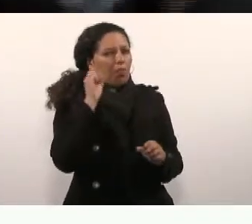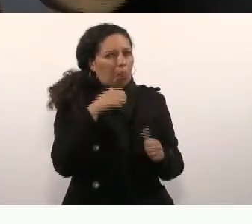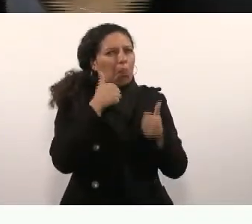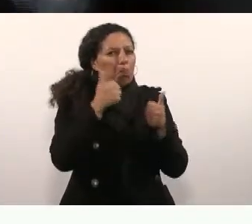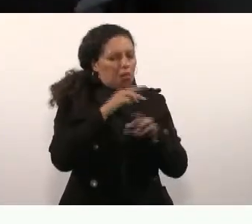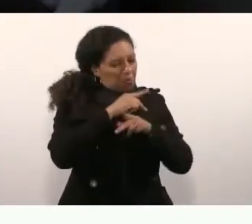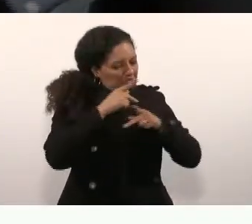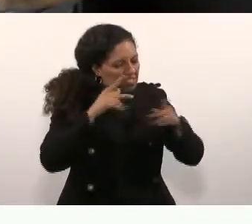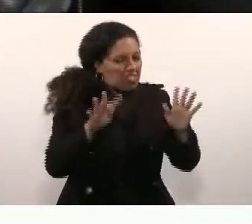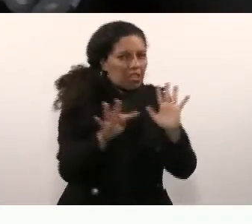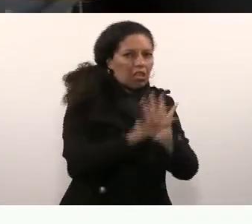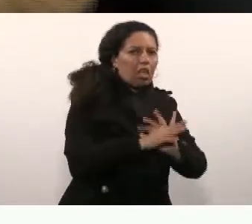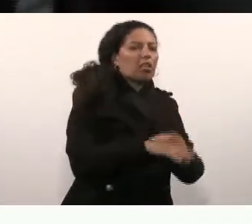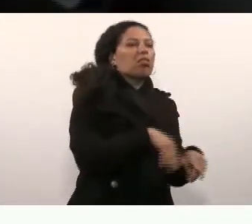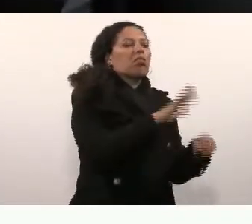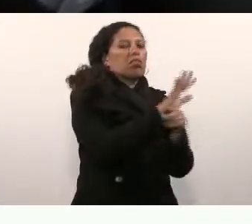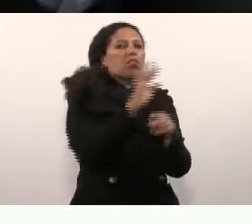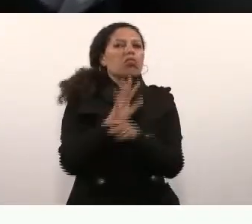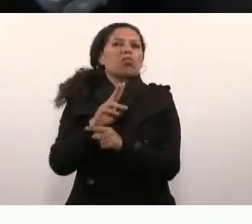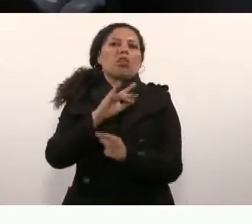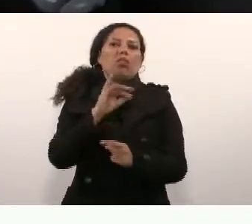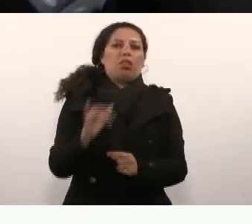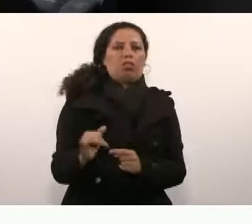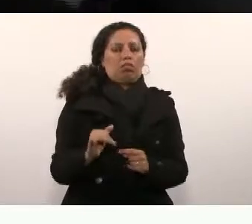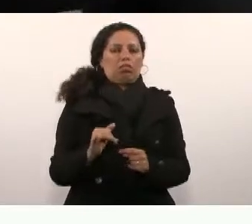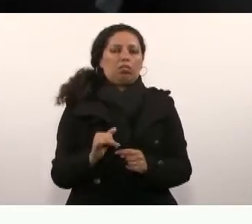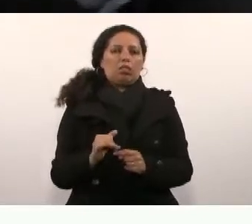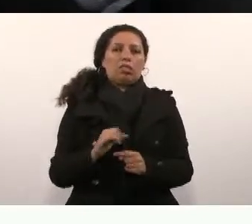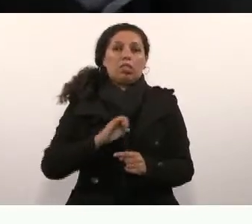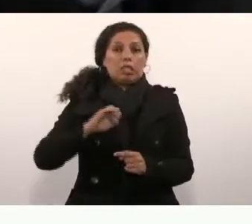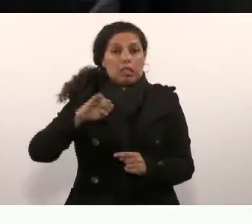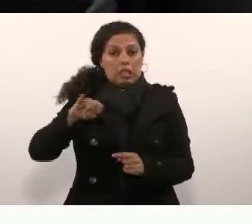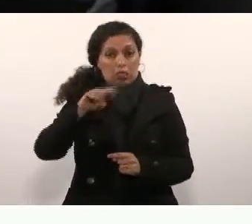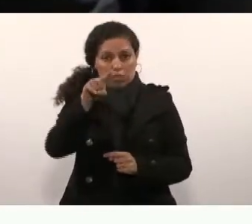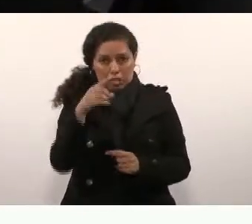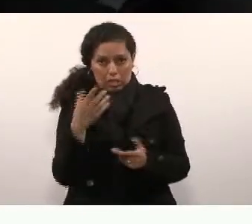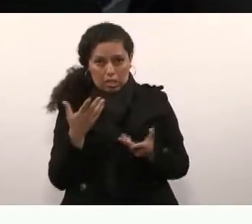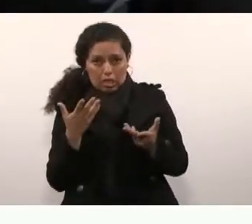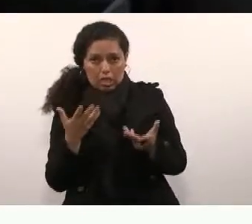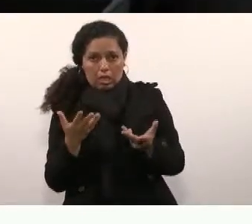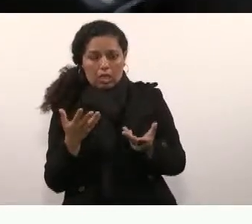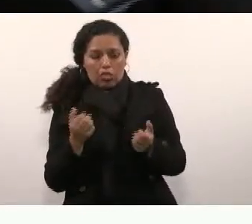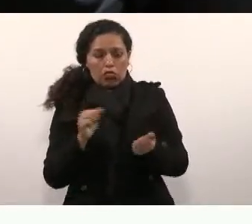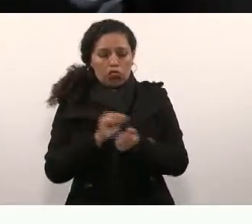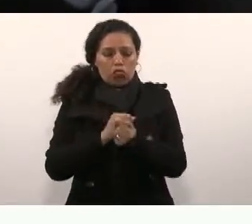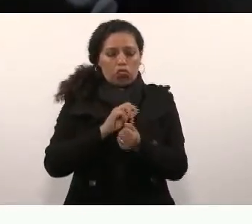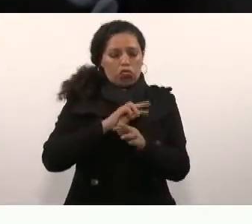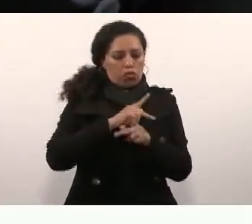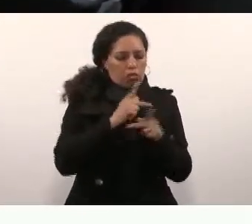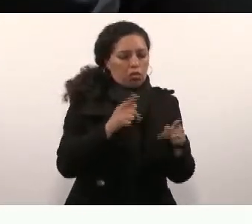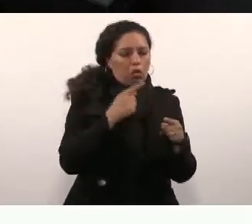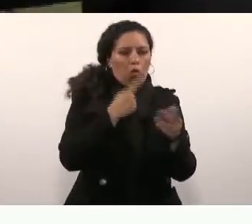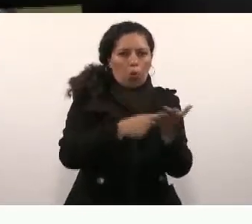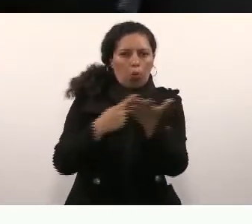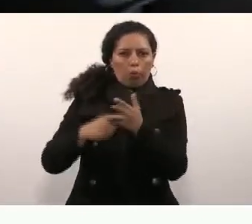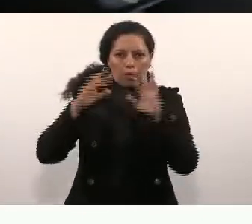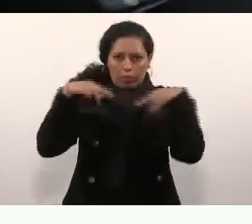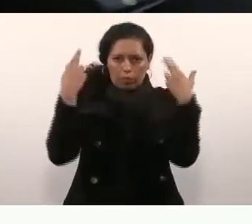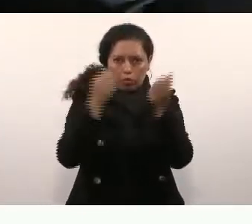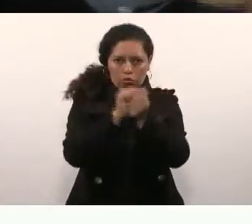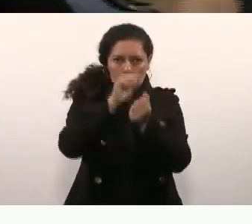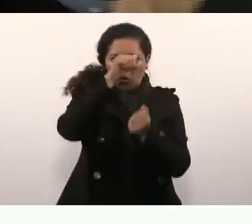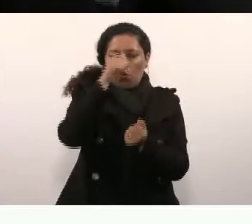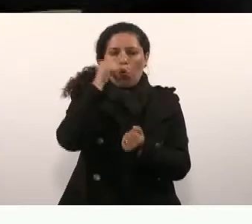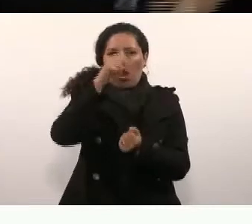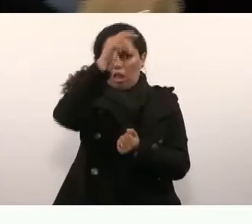uma visita técnica que vai ser útil, e já, se quiser lá, junto com essa visita, marcar uma reunião com a própria prefeita